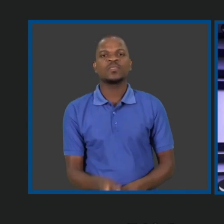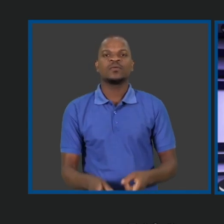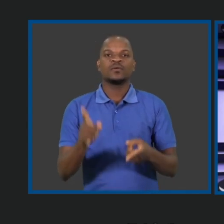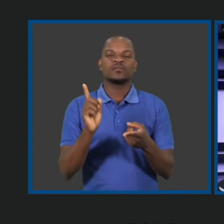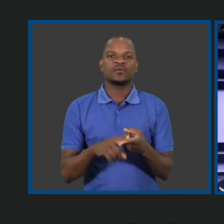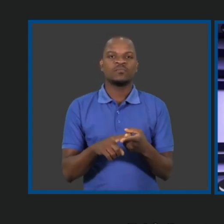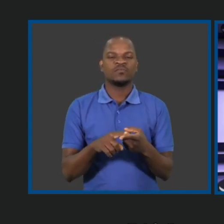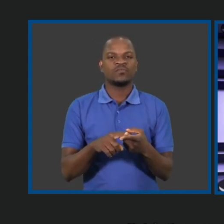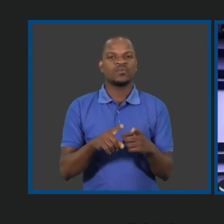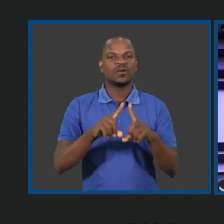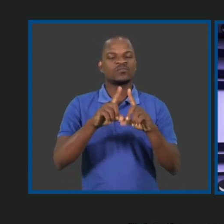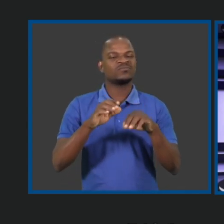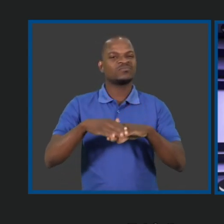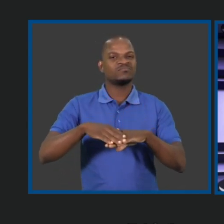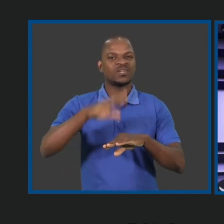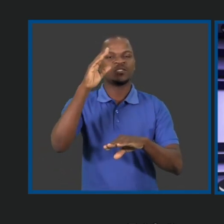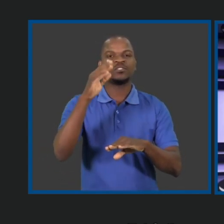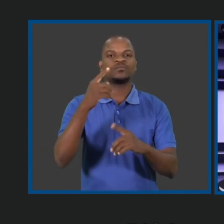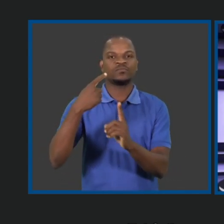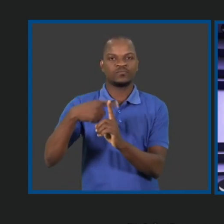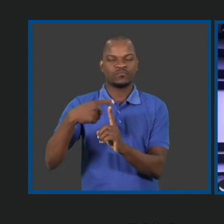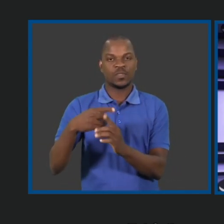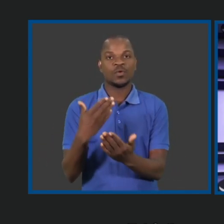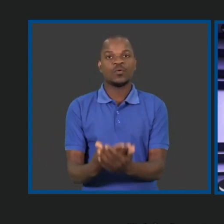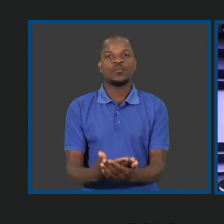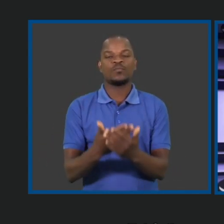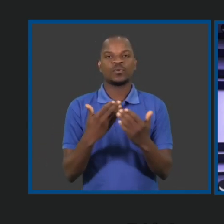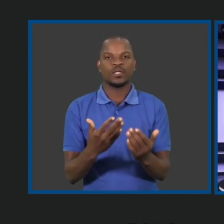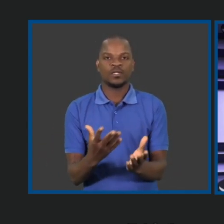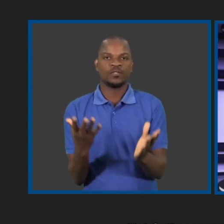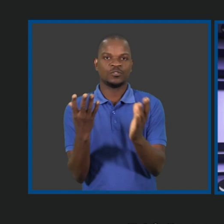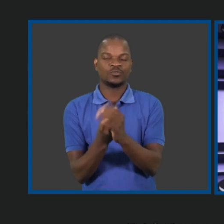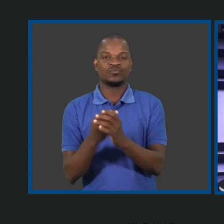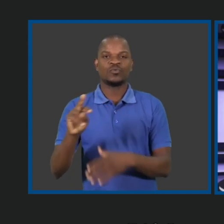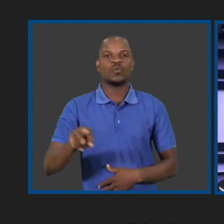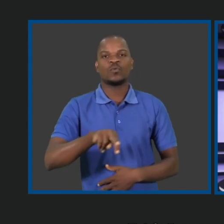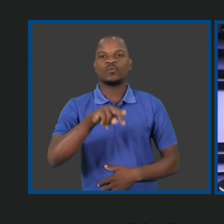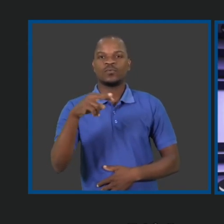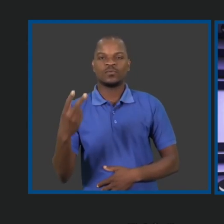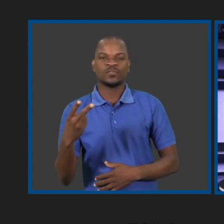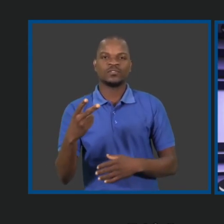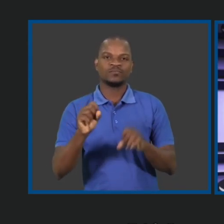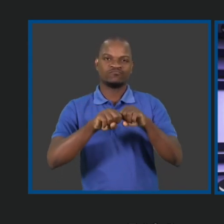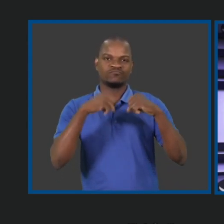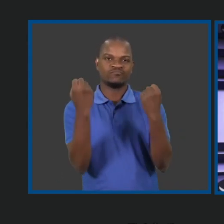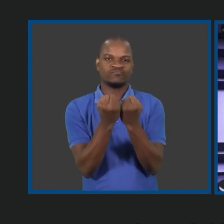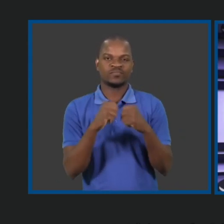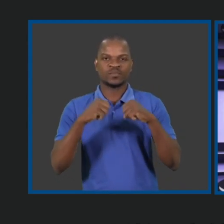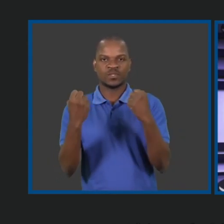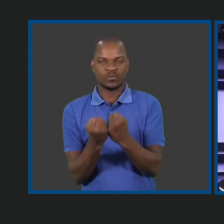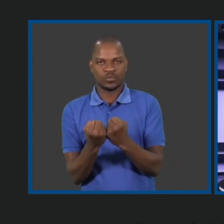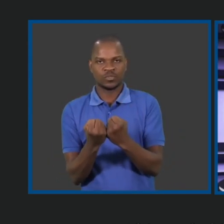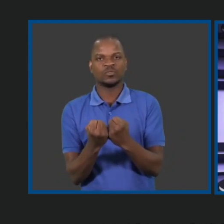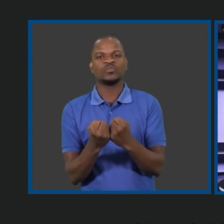foi ótimo porque também procurou juntamente com algumas outras organizações com